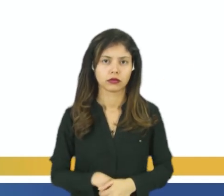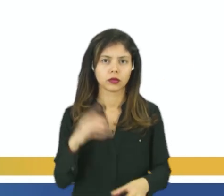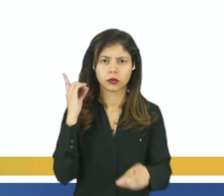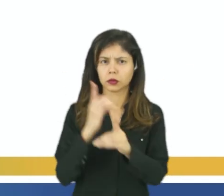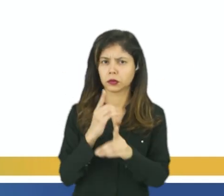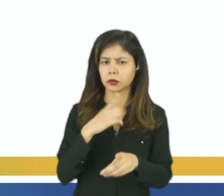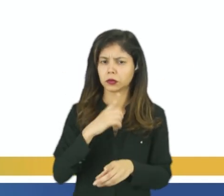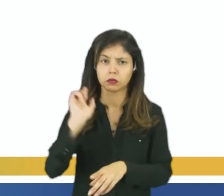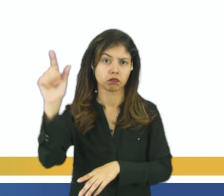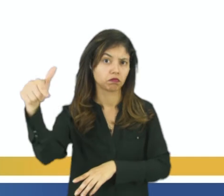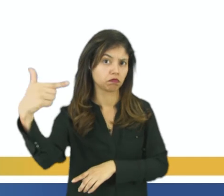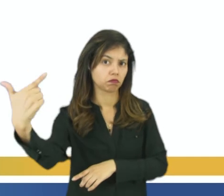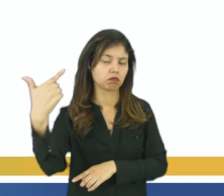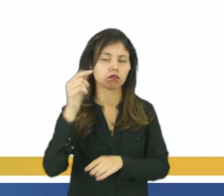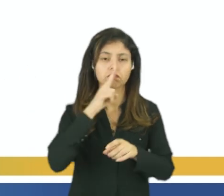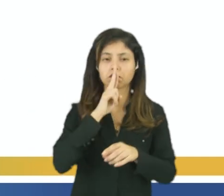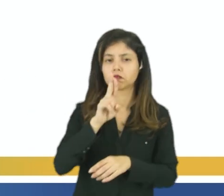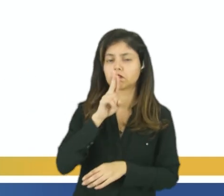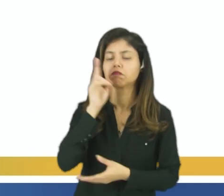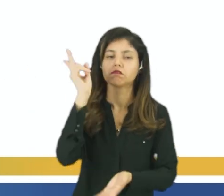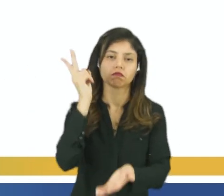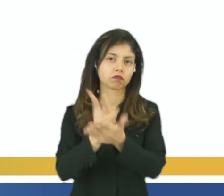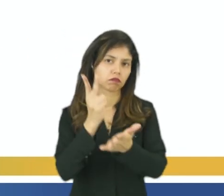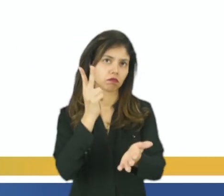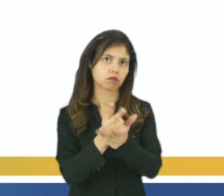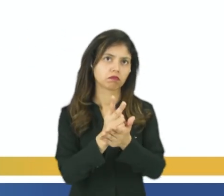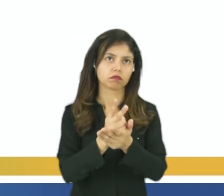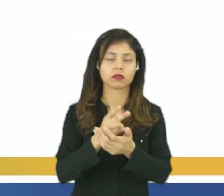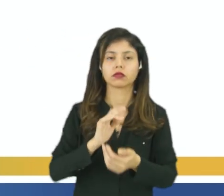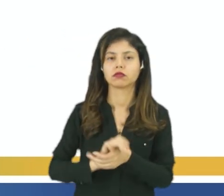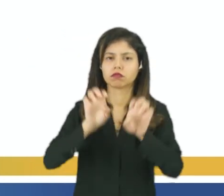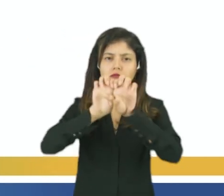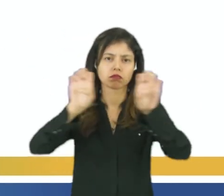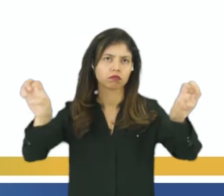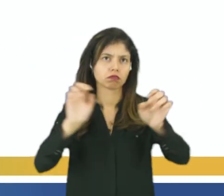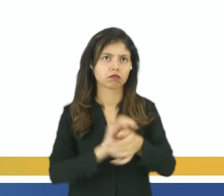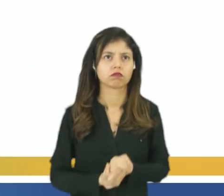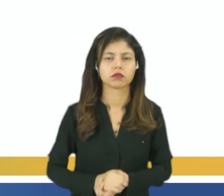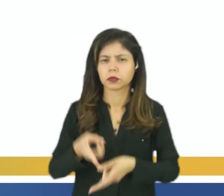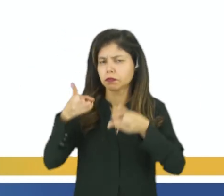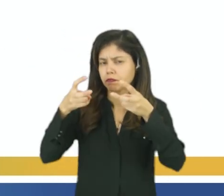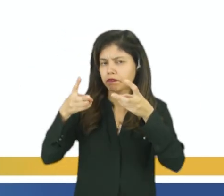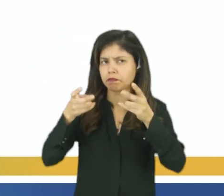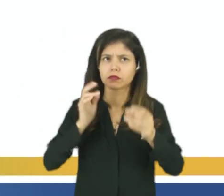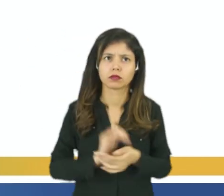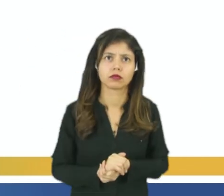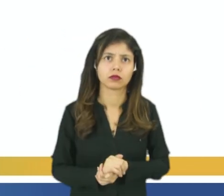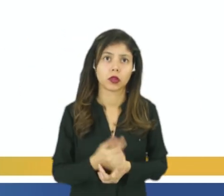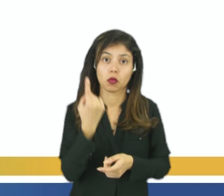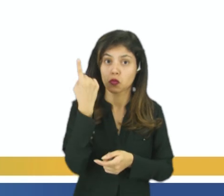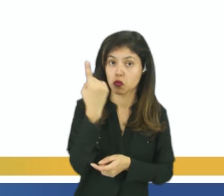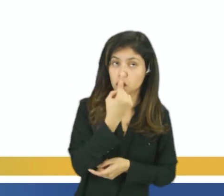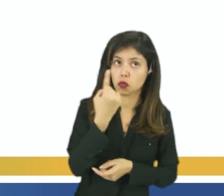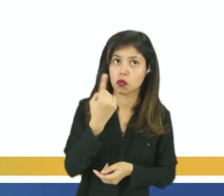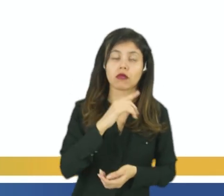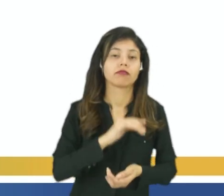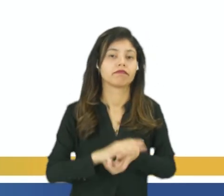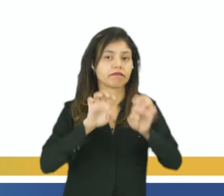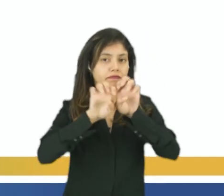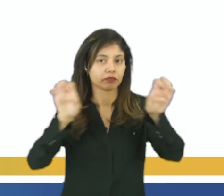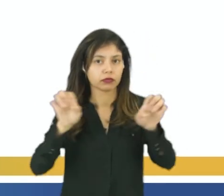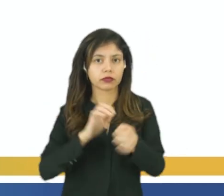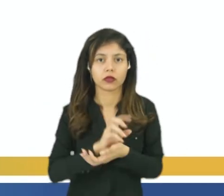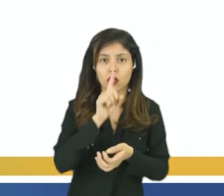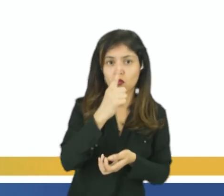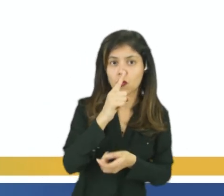nós temos outra solução para essa mesma equação. Então, percebam, gente, que numa equação nós vamos ter